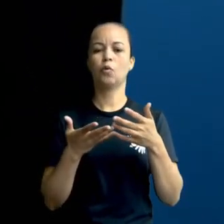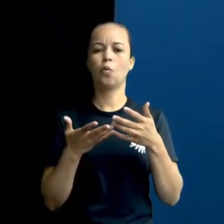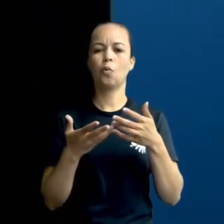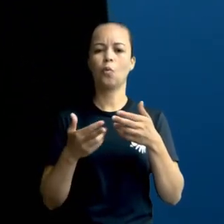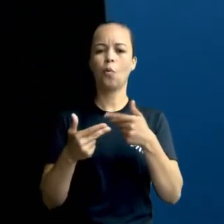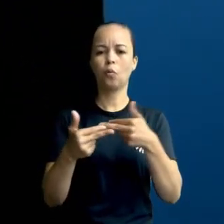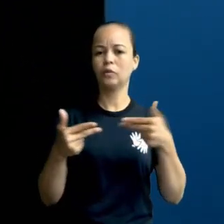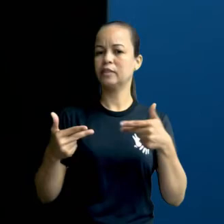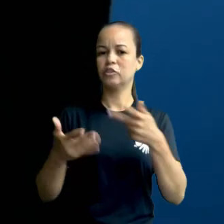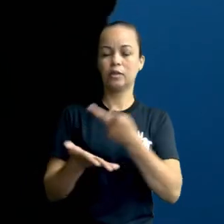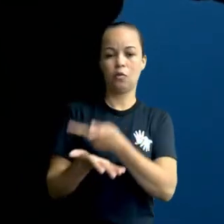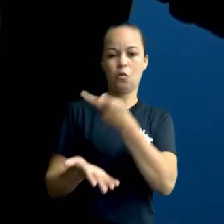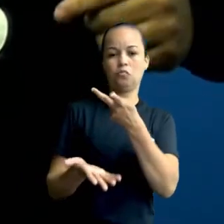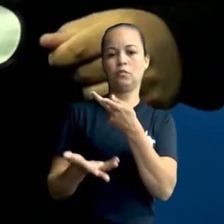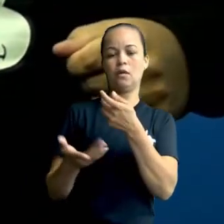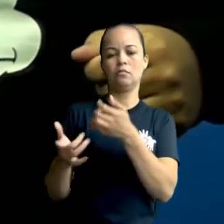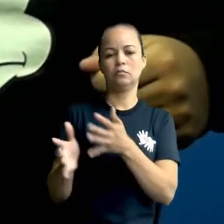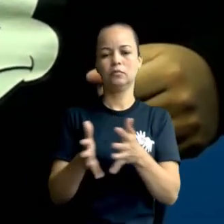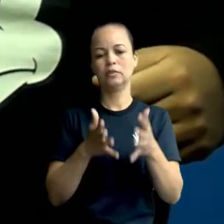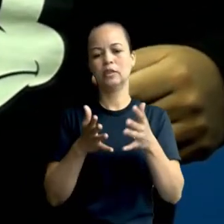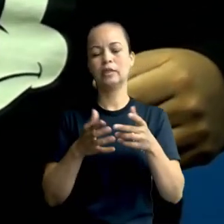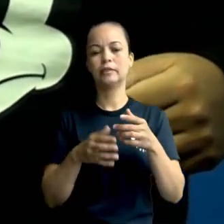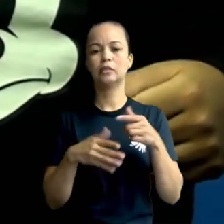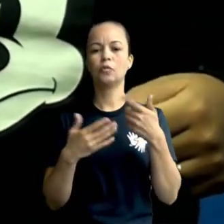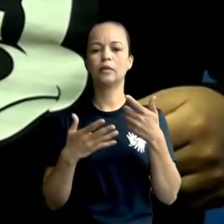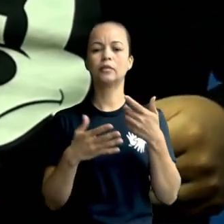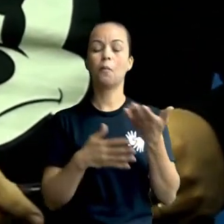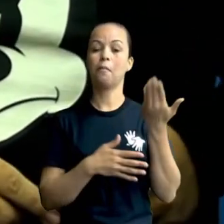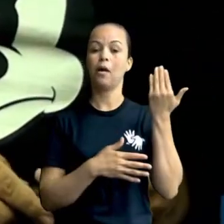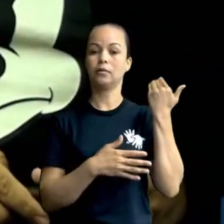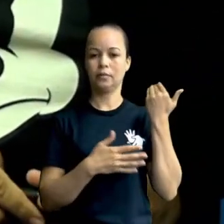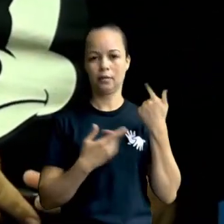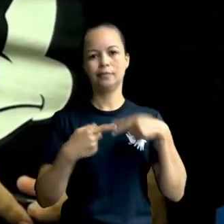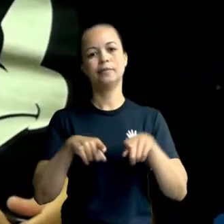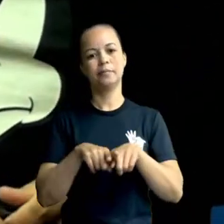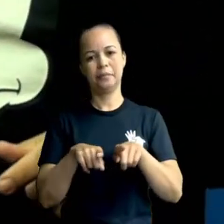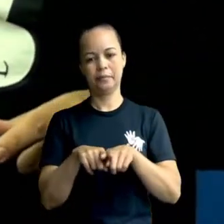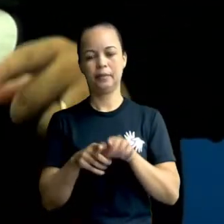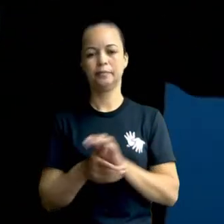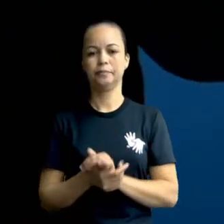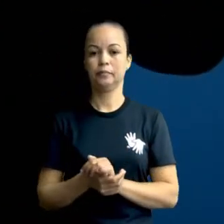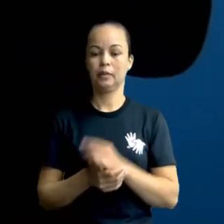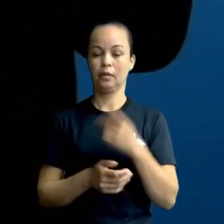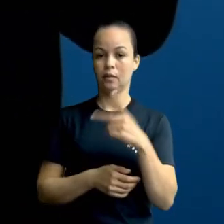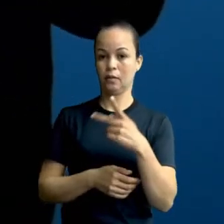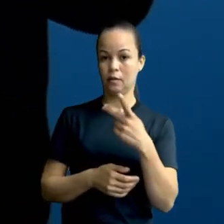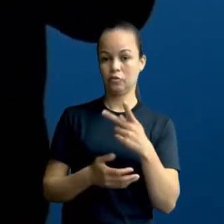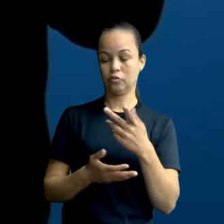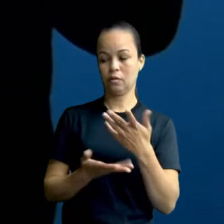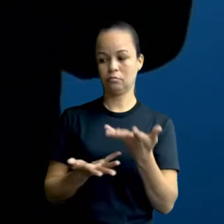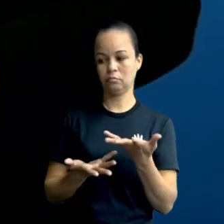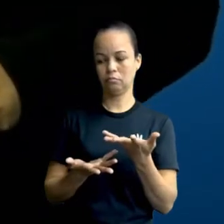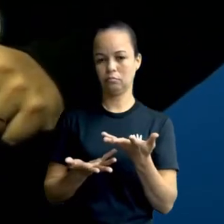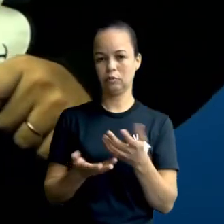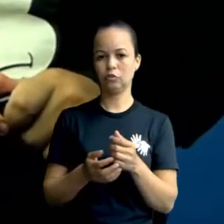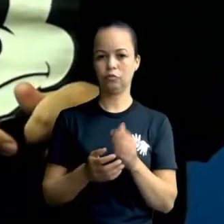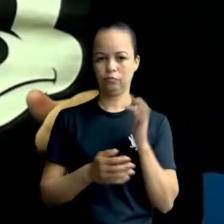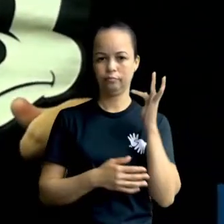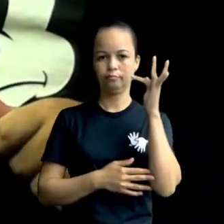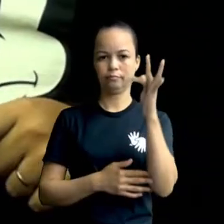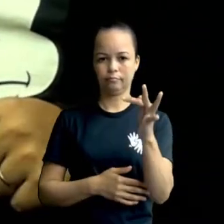realizarão se fossem interrompidas por uma situação passada, tá bom? Nesse caso,